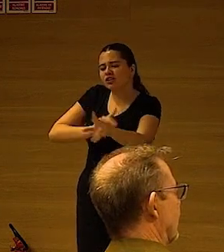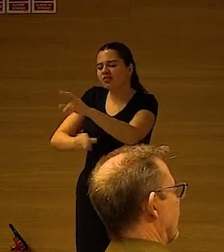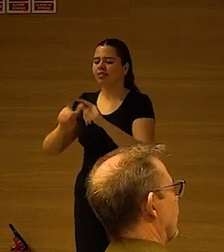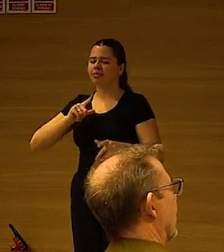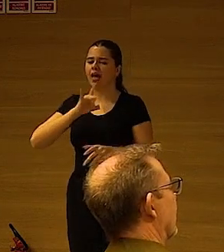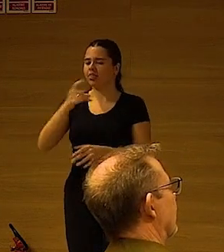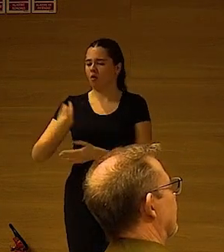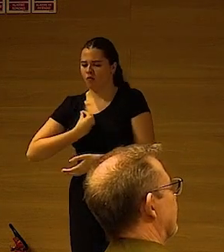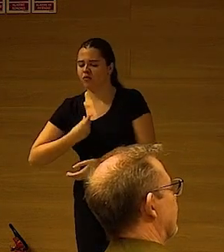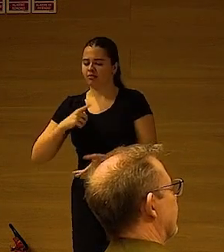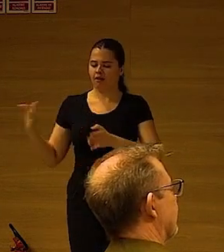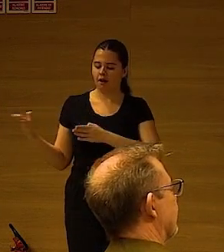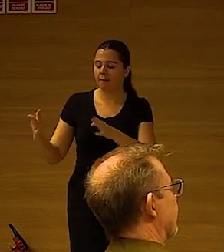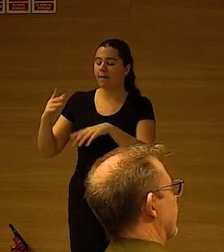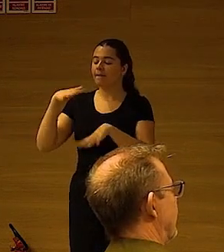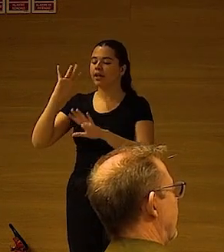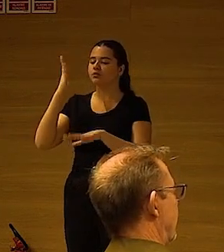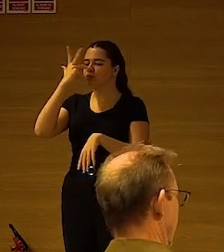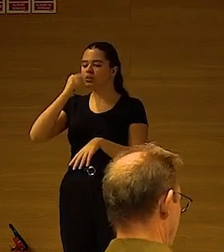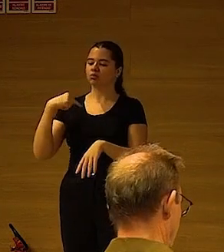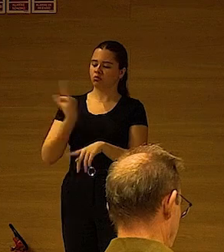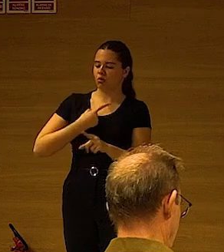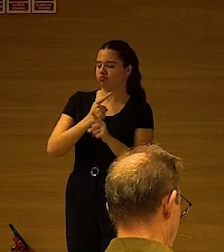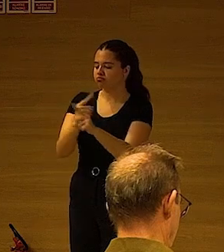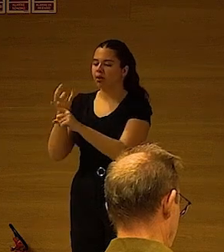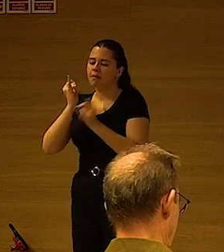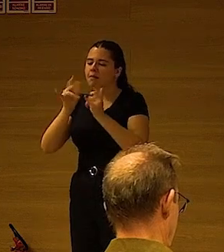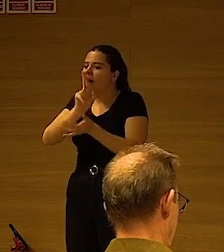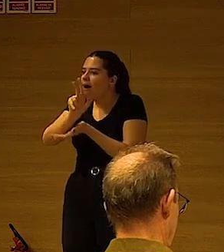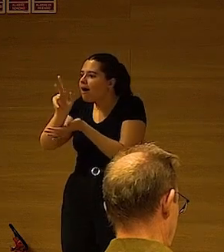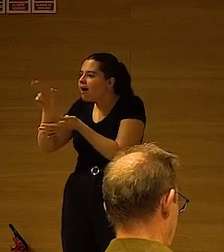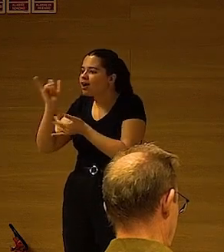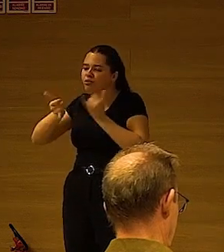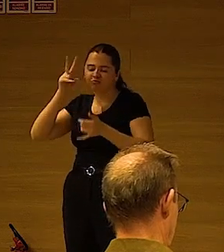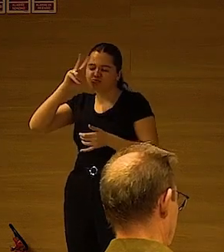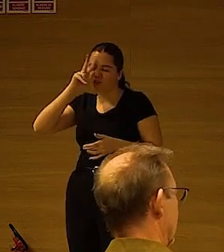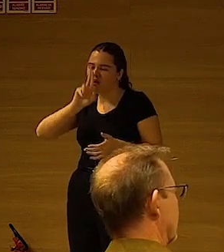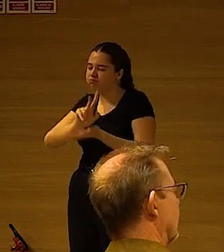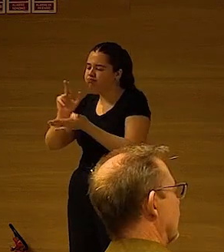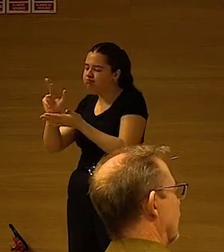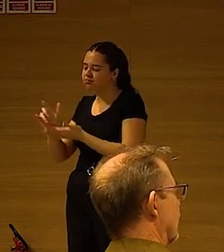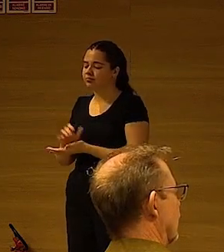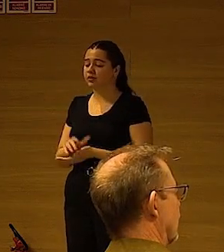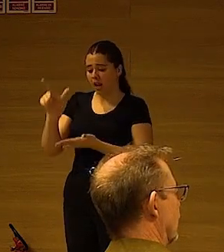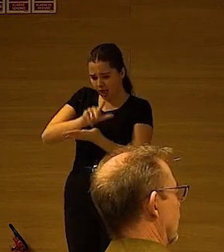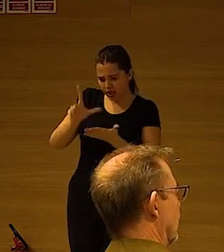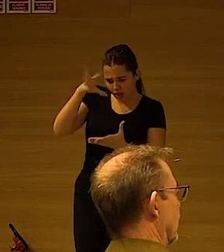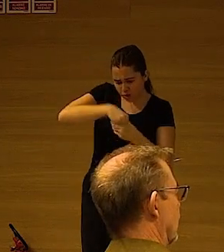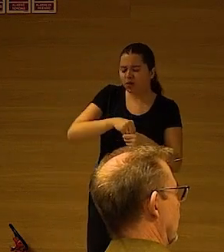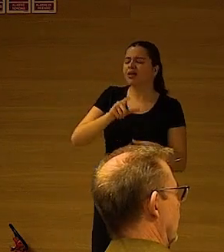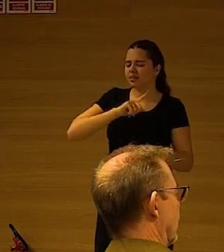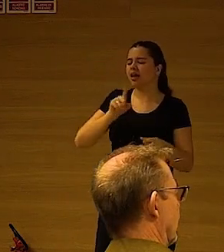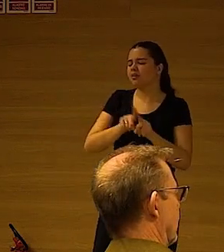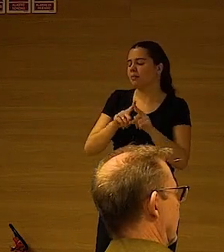caminhos e vai tornando mais bonito ainda o nosso encontro. E como a literatura é o lugar da pluralidade também, como todas as